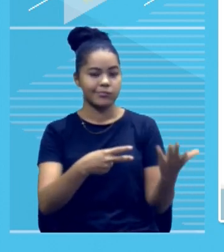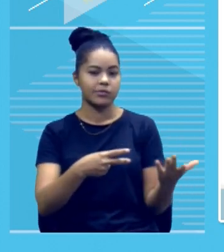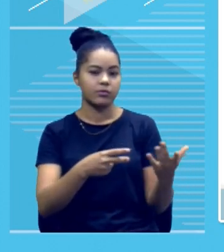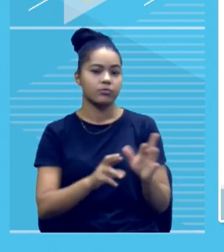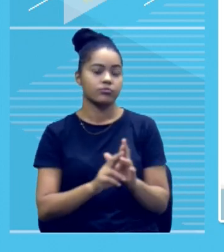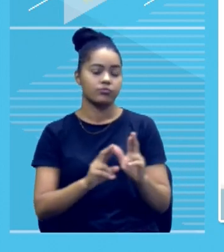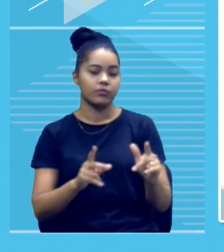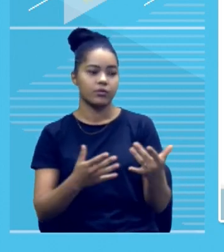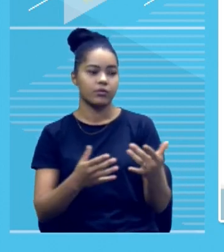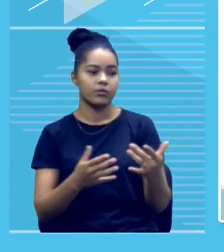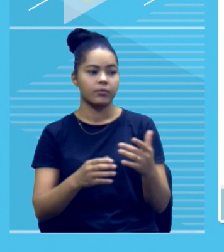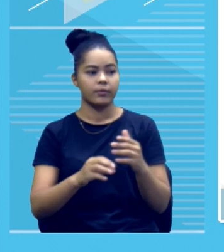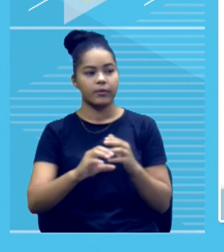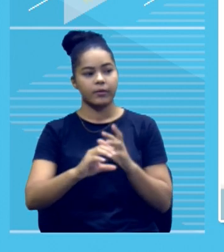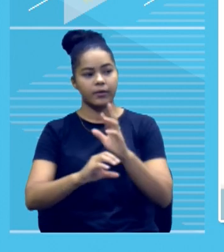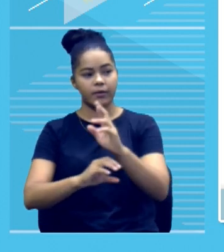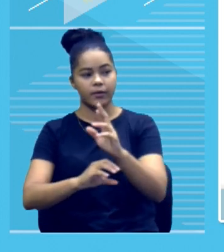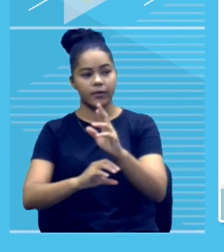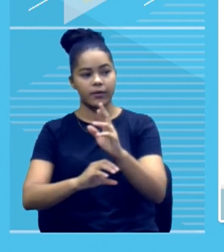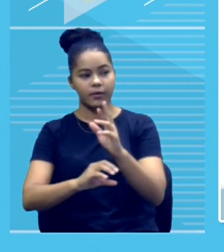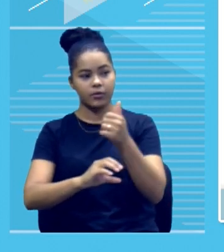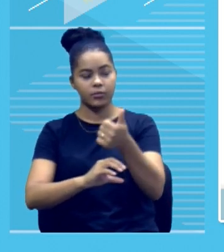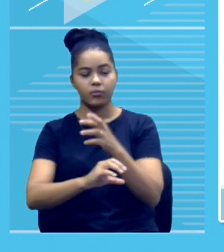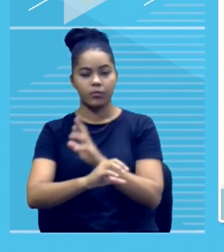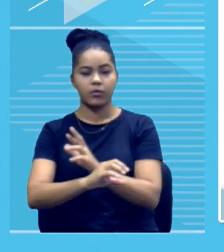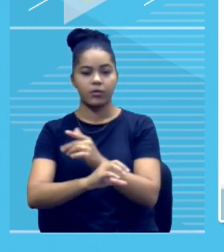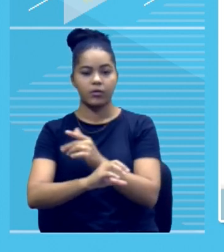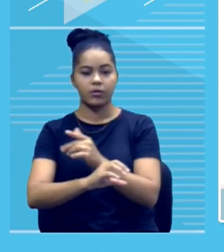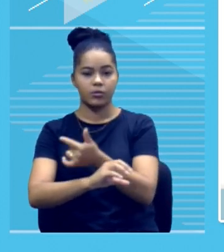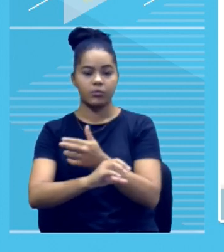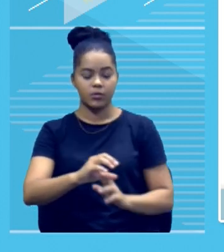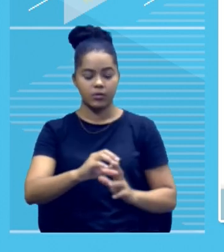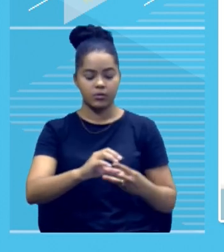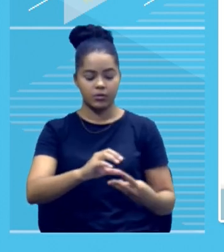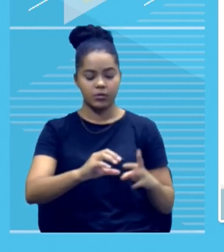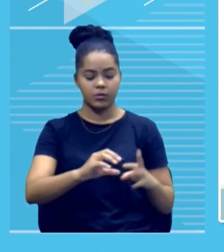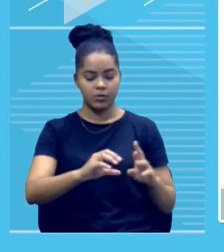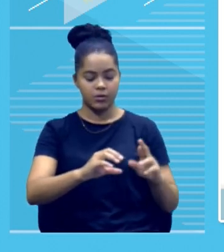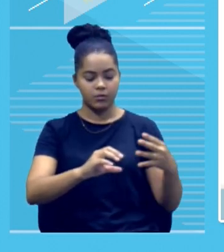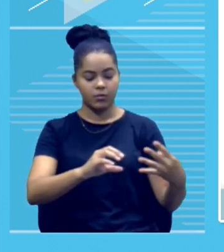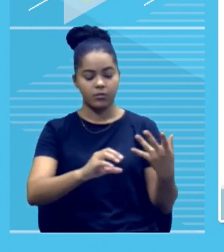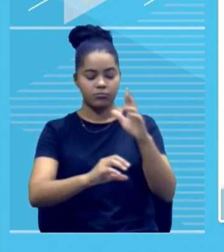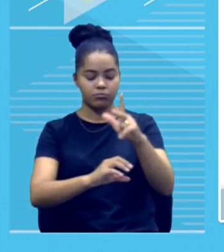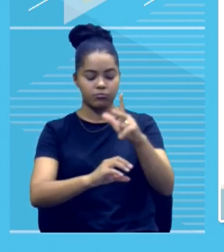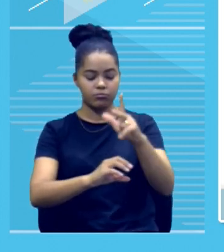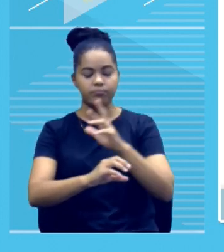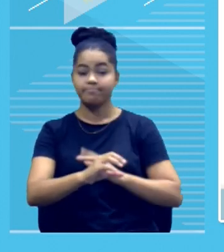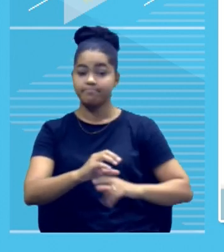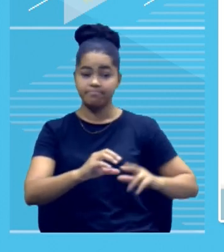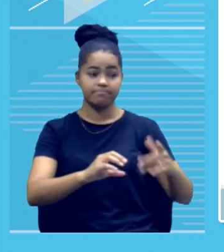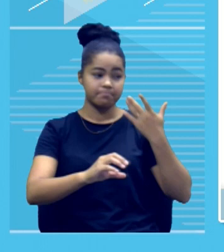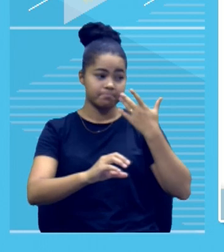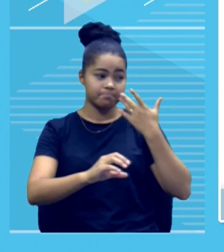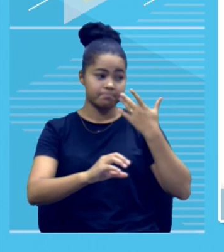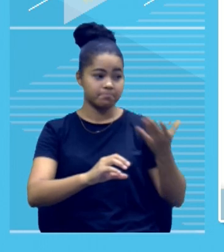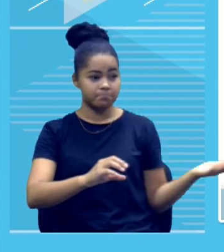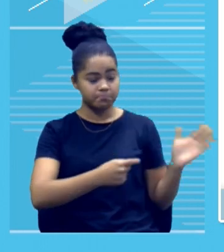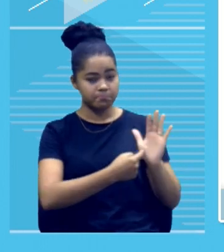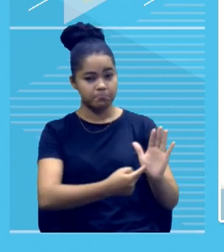é diferente do R2, que é diferente do R3, que é diferente do R4. Vamos mostrar aqui, vamos identificar ele, ó. Olha